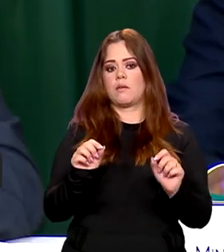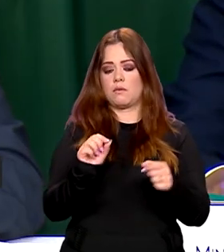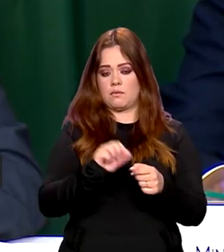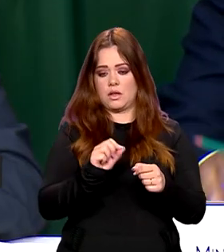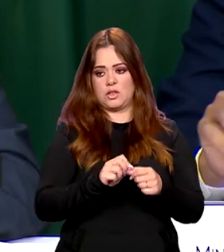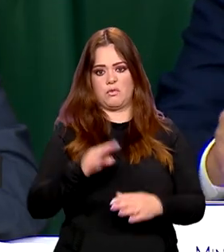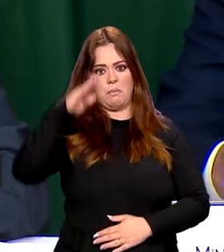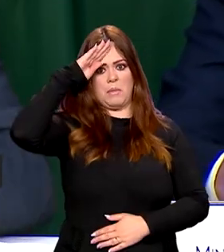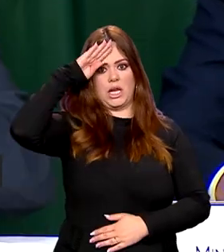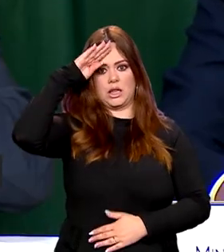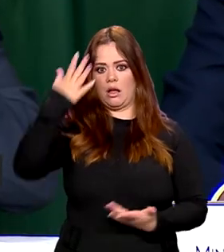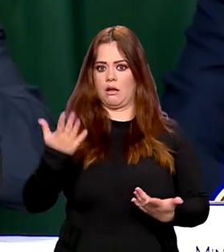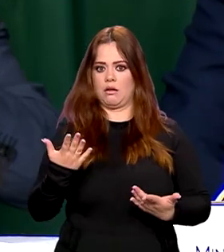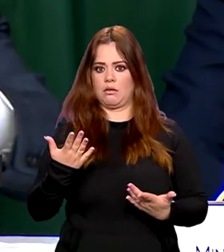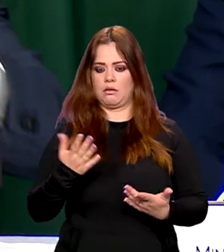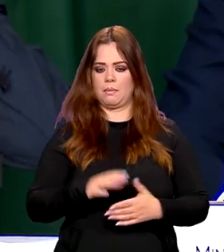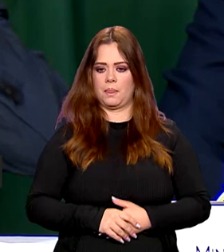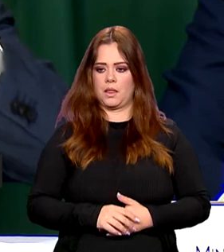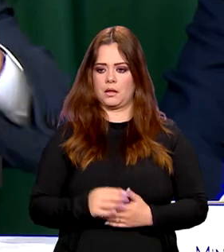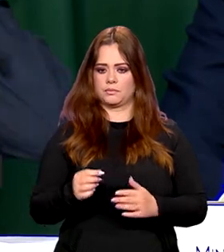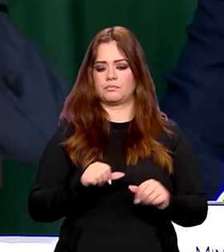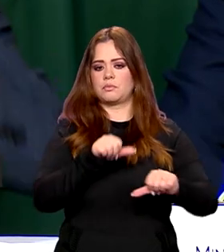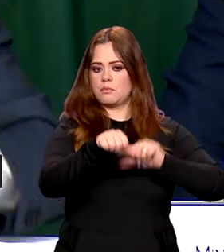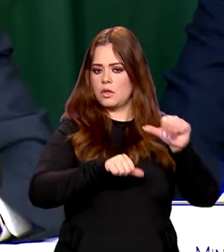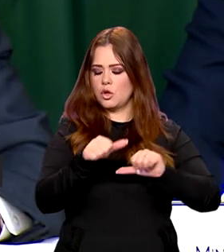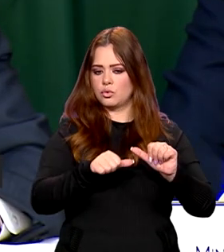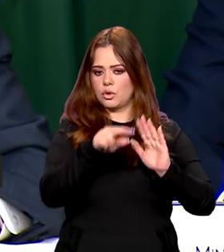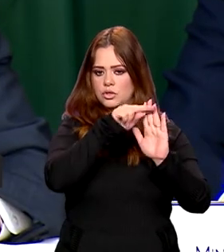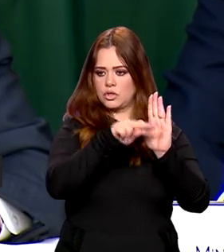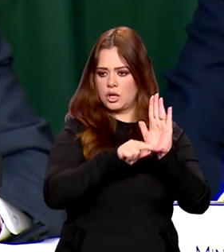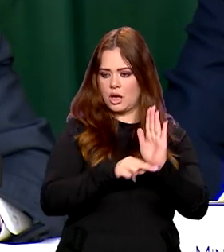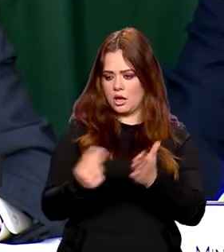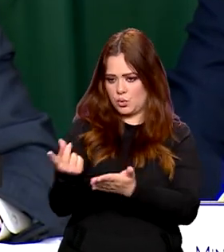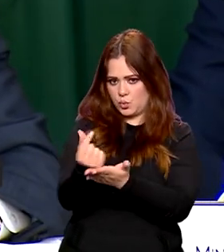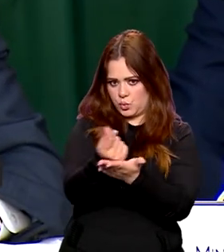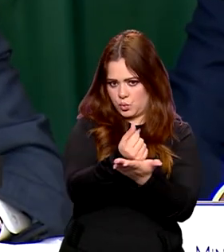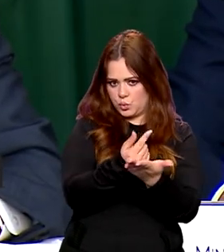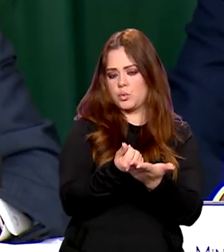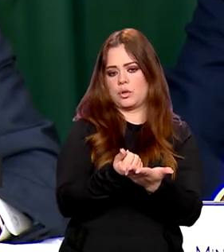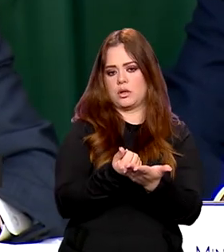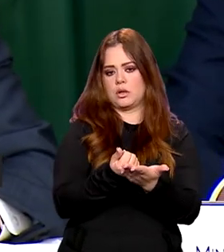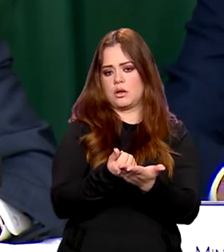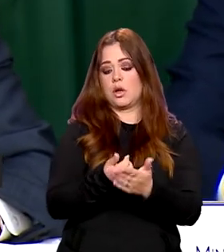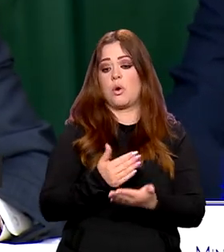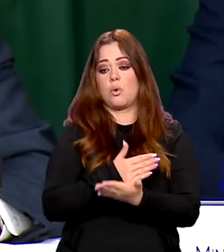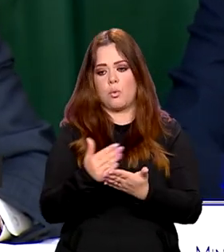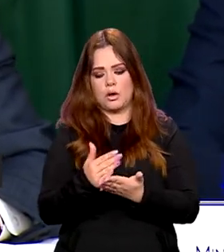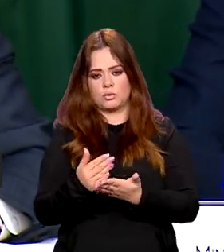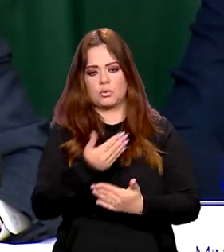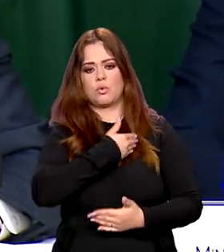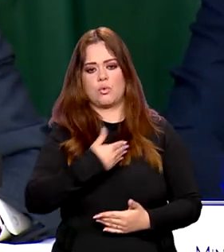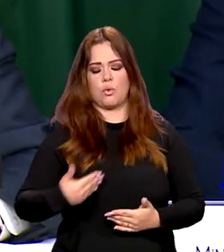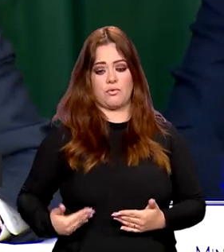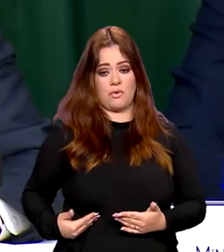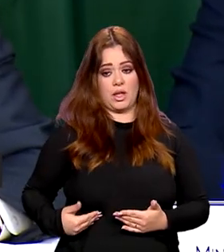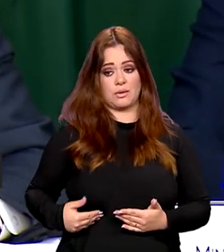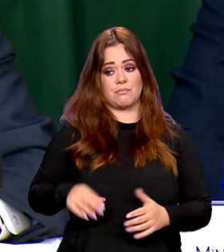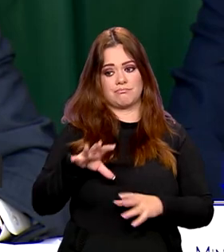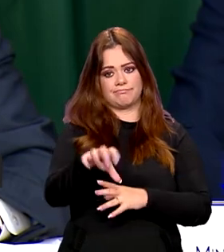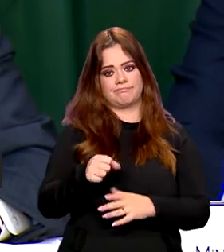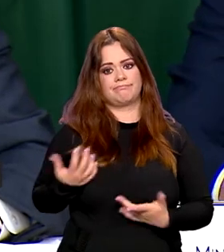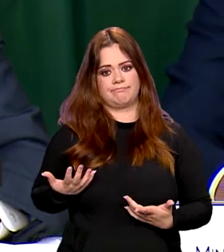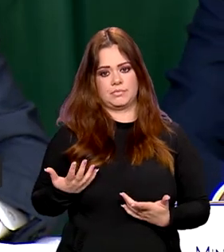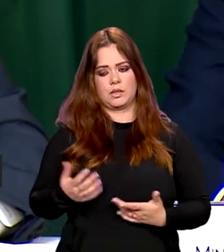Tributária. Porque a reforma tributária só se faz em regime autoritário. Quando o governo banca... E nós estamos fazendo um